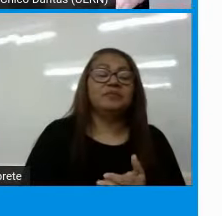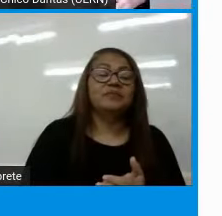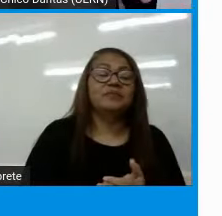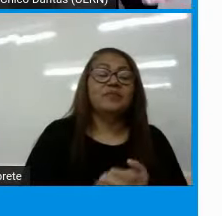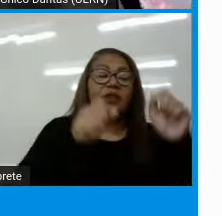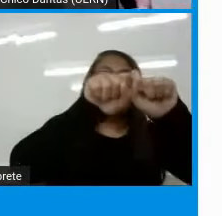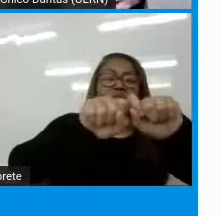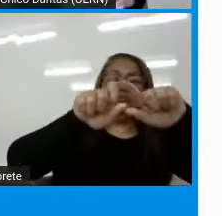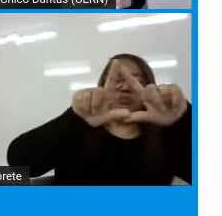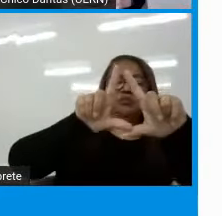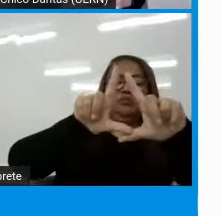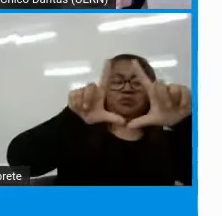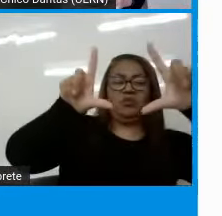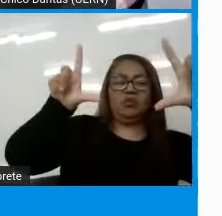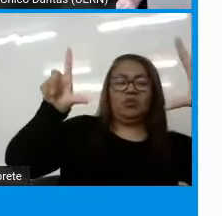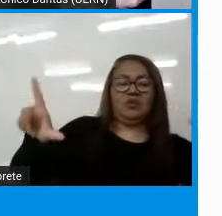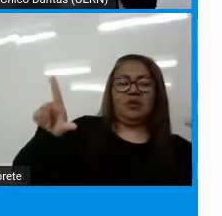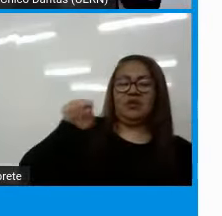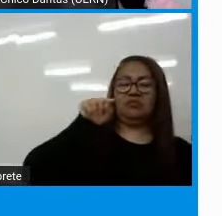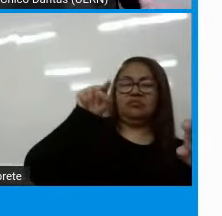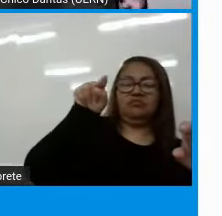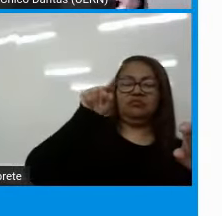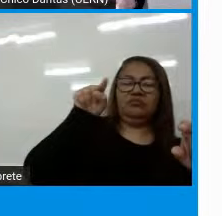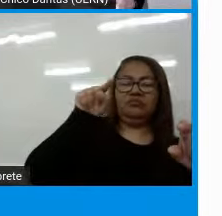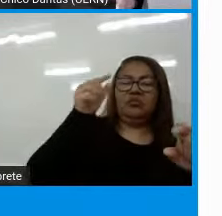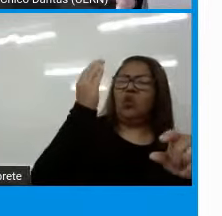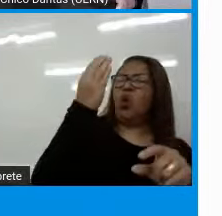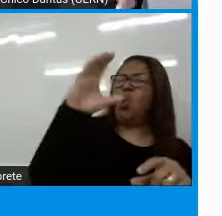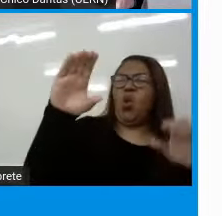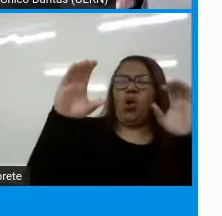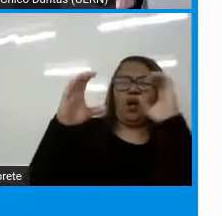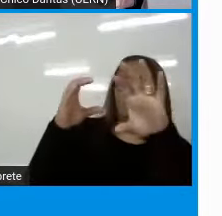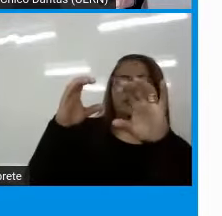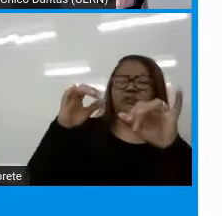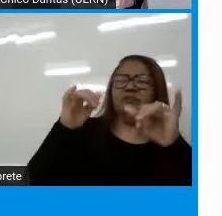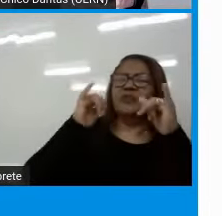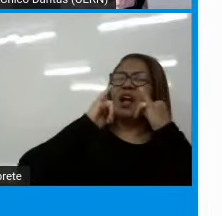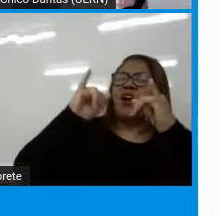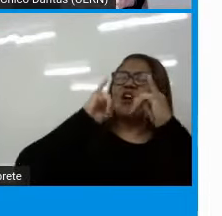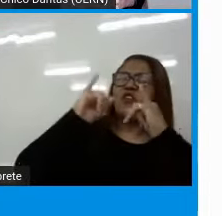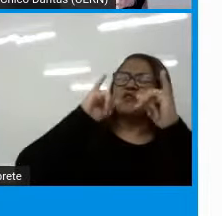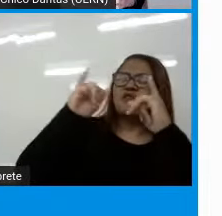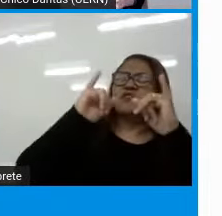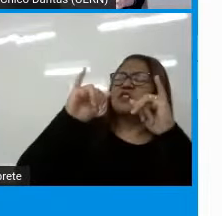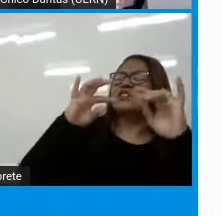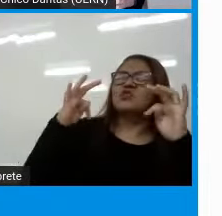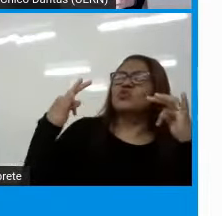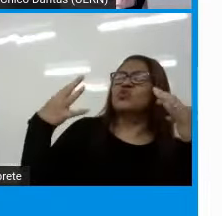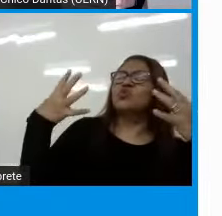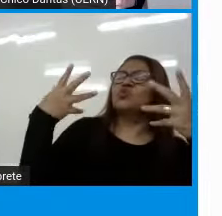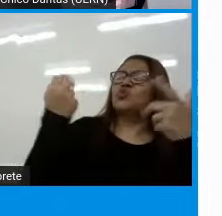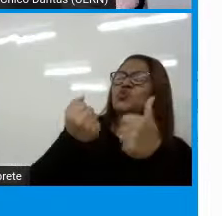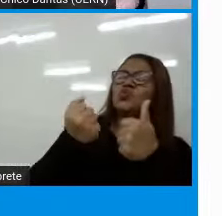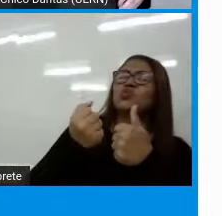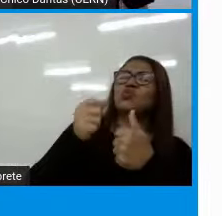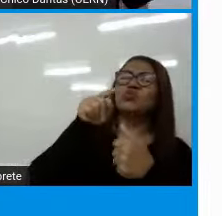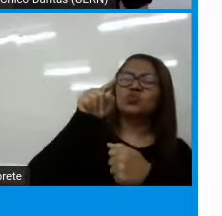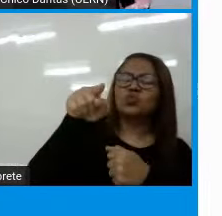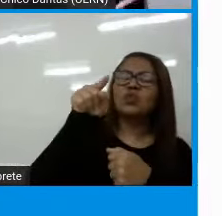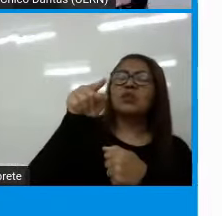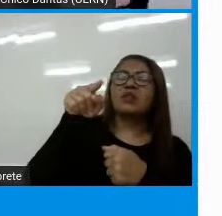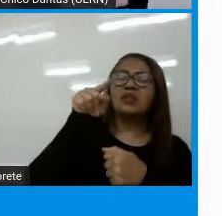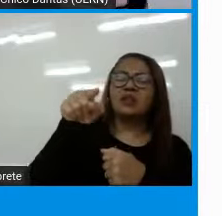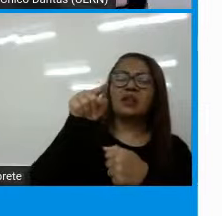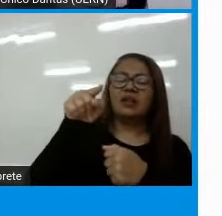menu. Você tem um mural onde você coloca aviso, todas as atualizações da sua sala, se o seu ambiente estiver devidamente configurado,